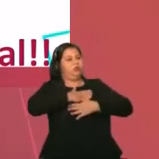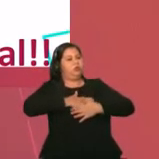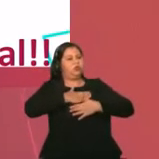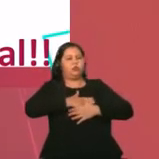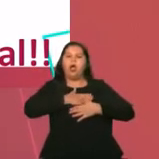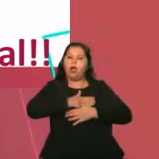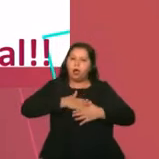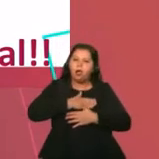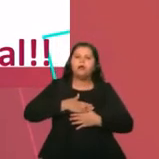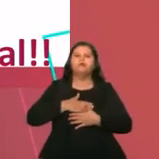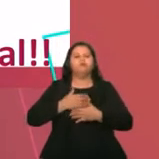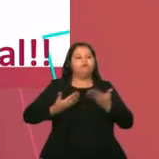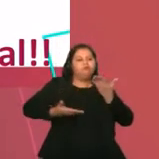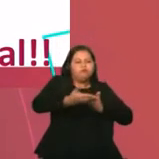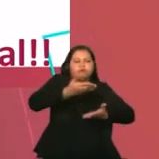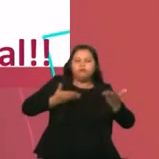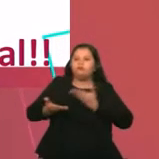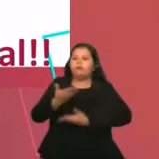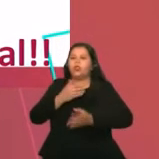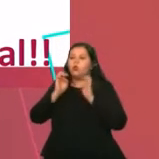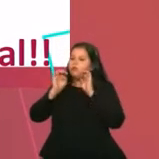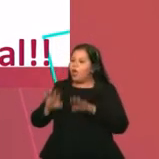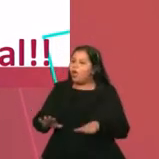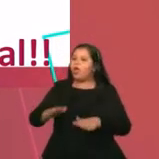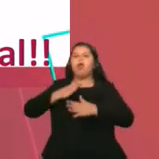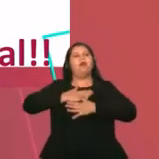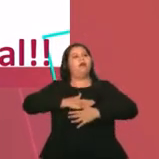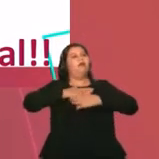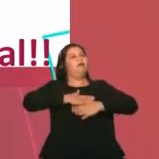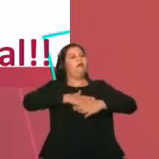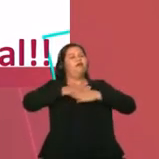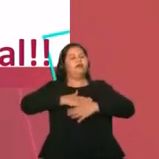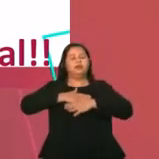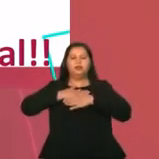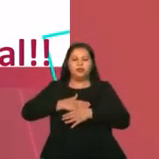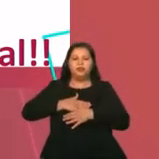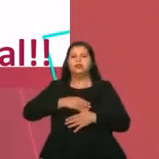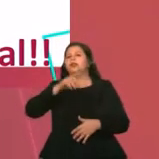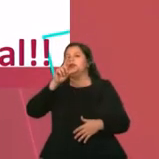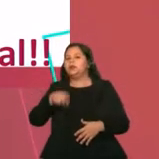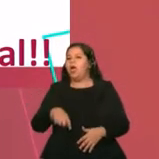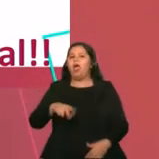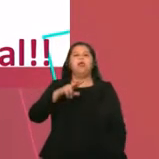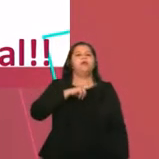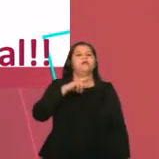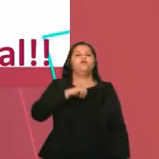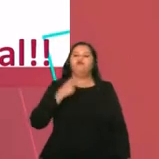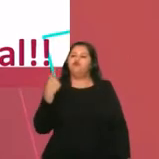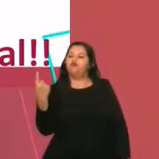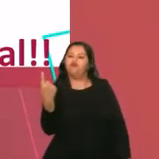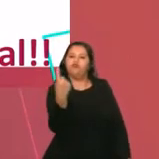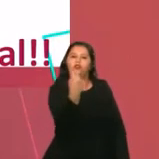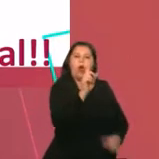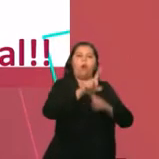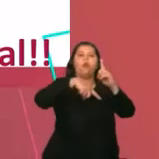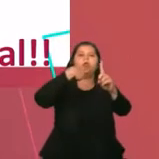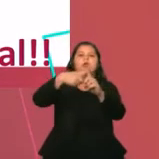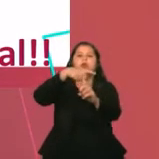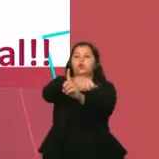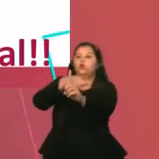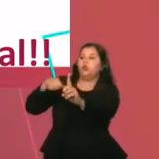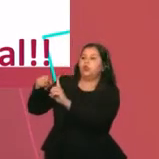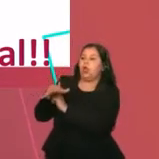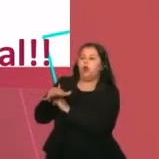nova mais moderna se falar sobre isso na e um bem-estar que é individual e social